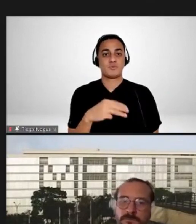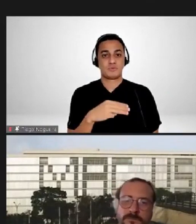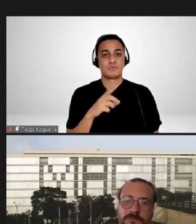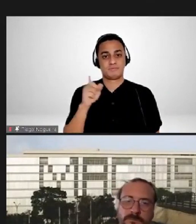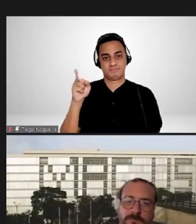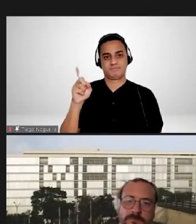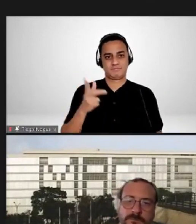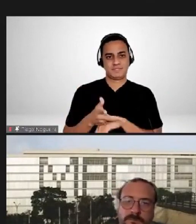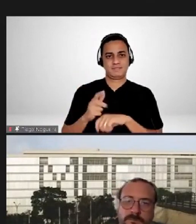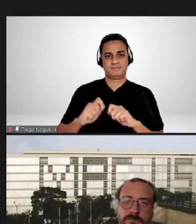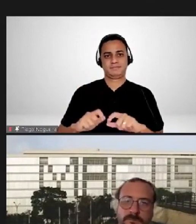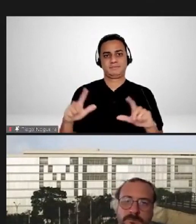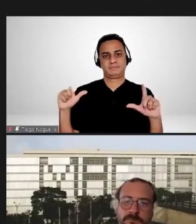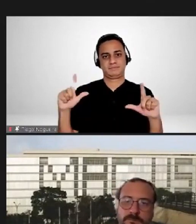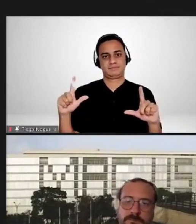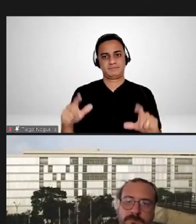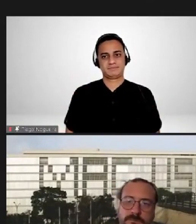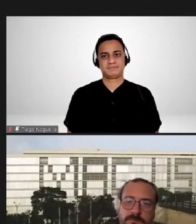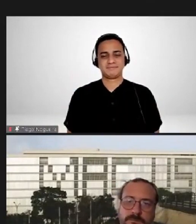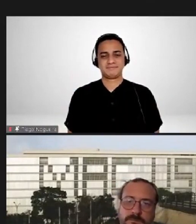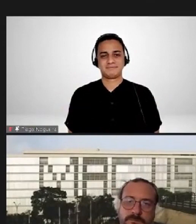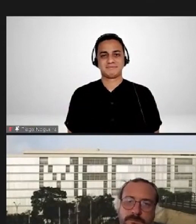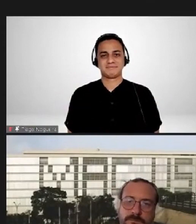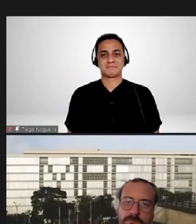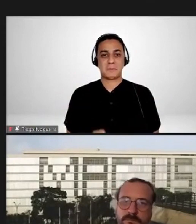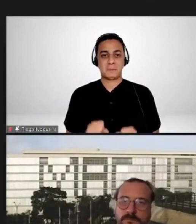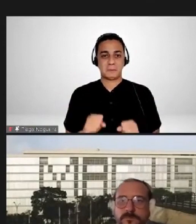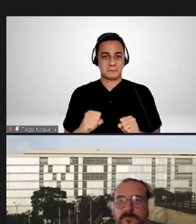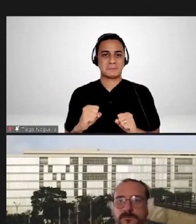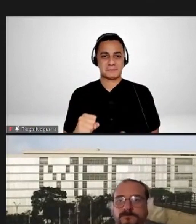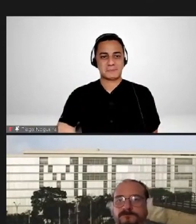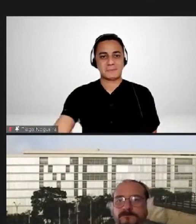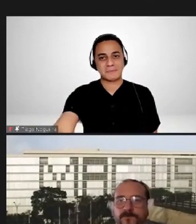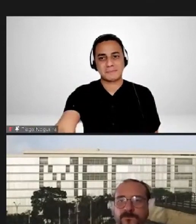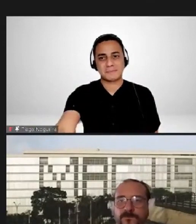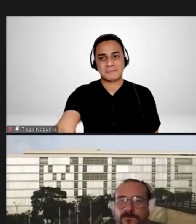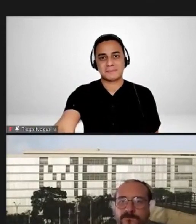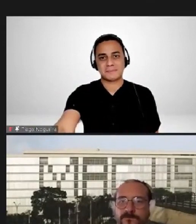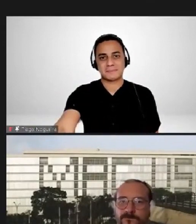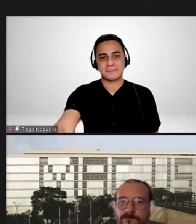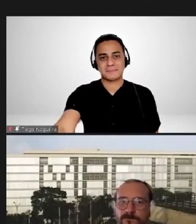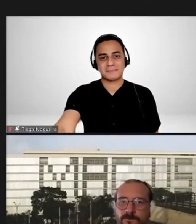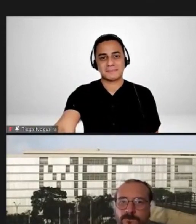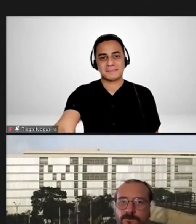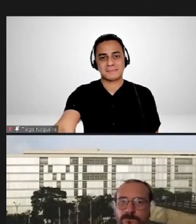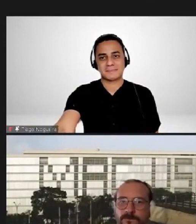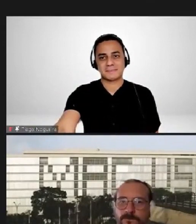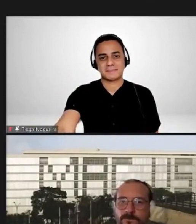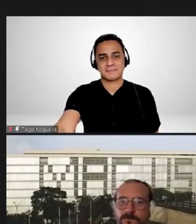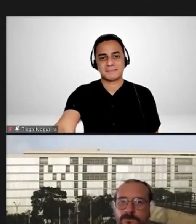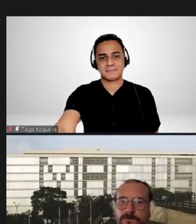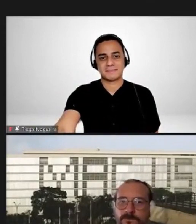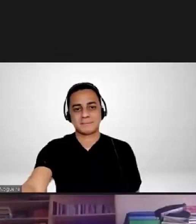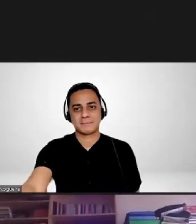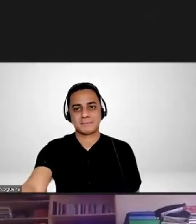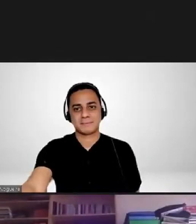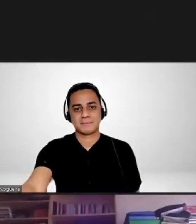espelhar valores da sociedade, né? Valores que estão dados na